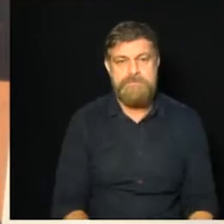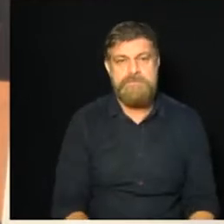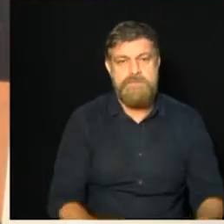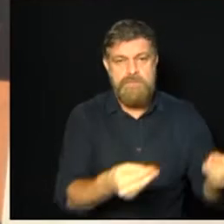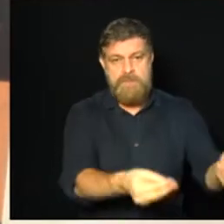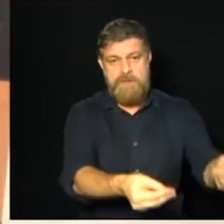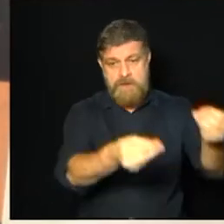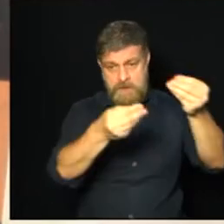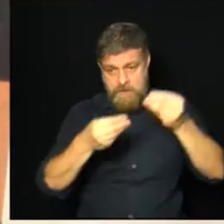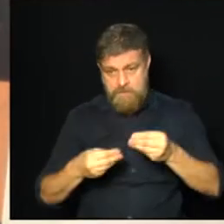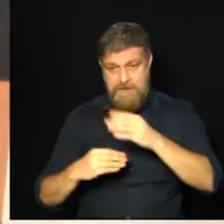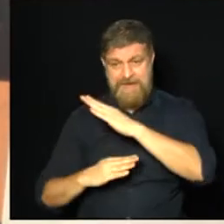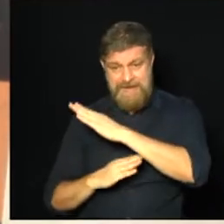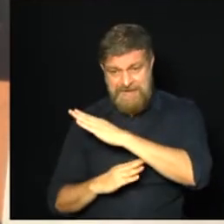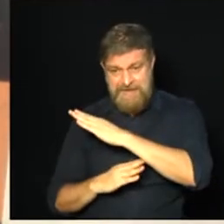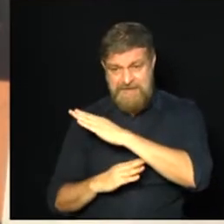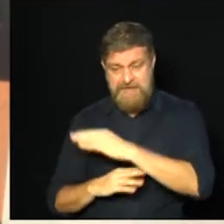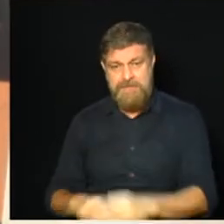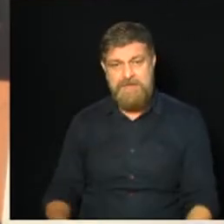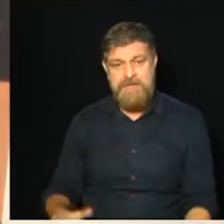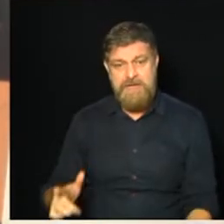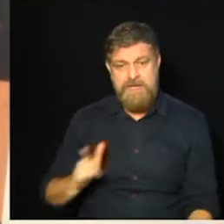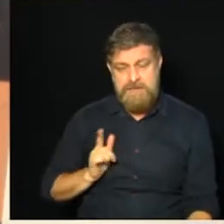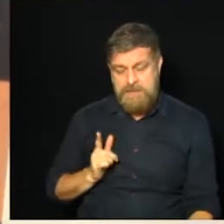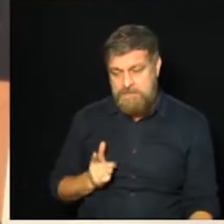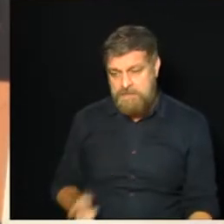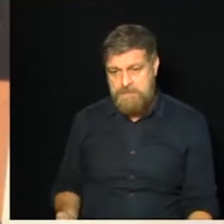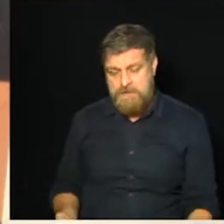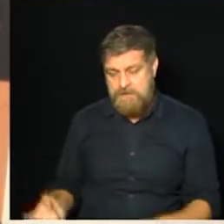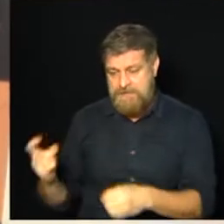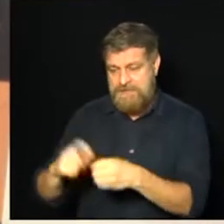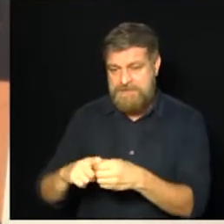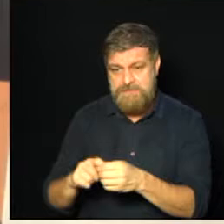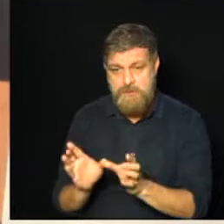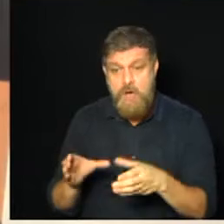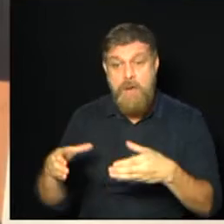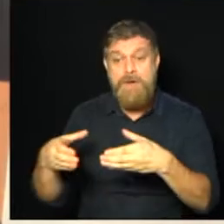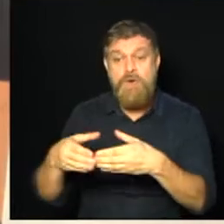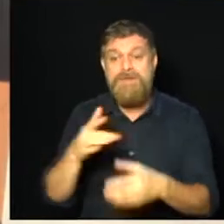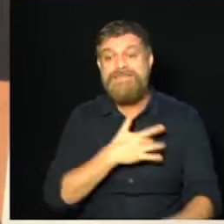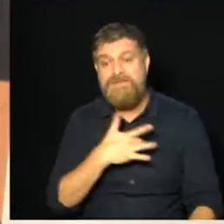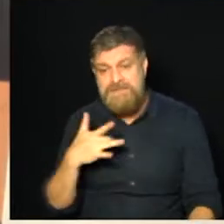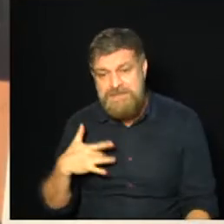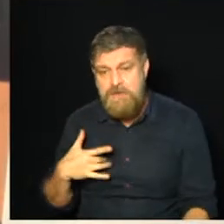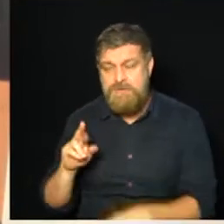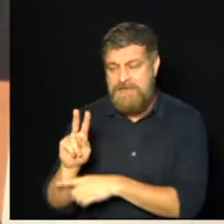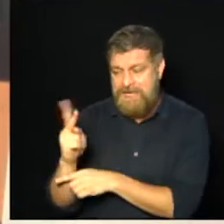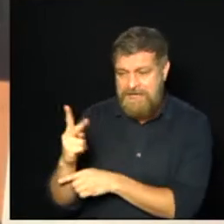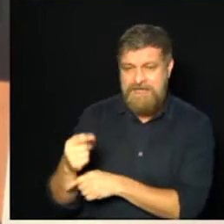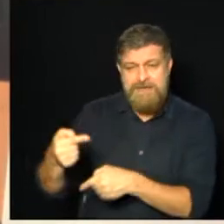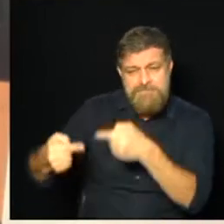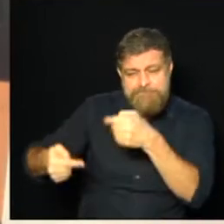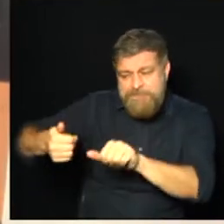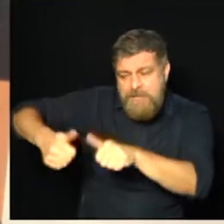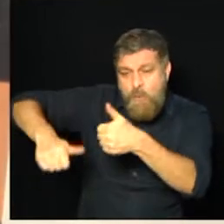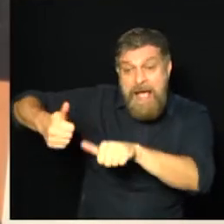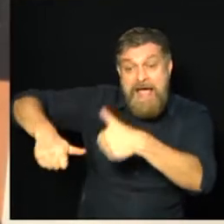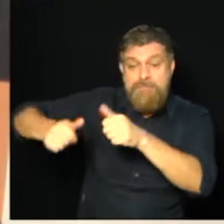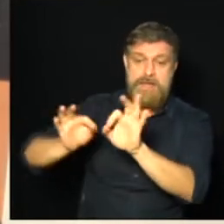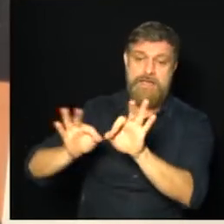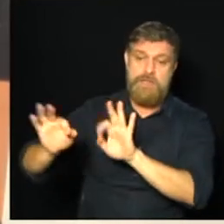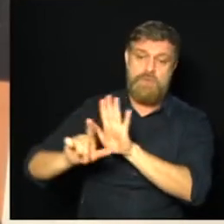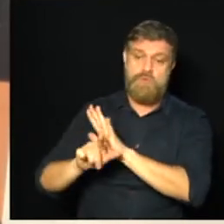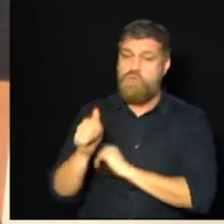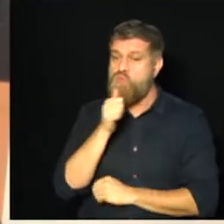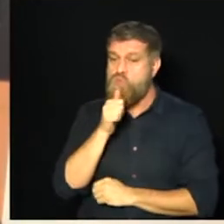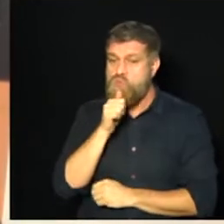município, está em todas as câmaras que têm uma participação numa comissão coletiva da saúde, da RH, que está avaliando o projeto, mas tem que ser